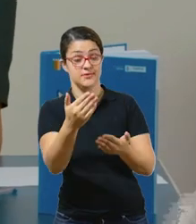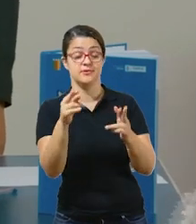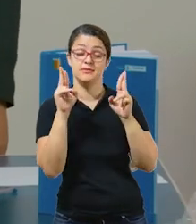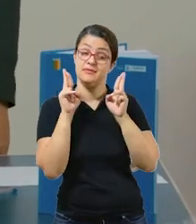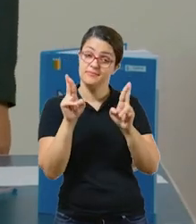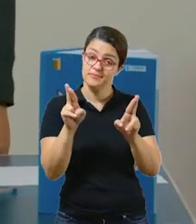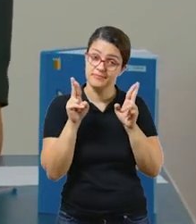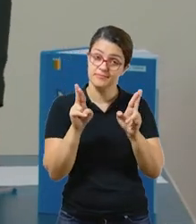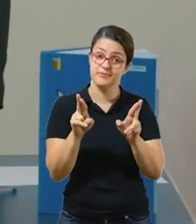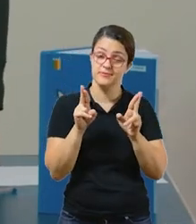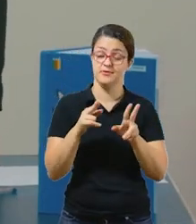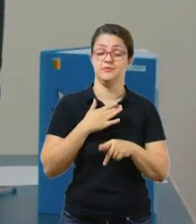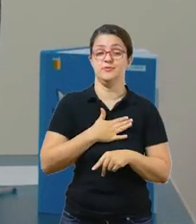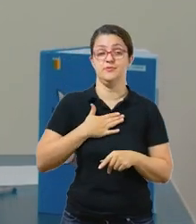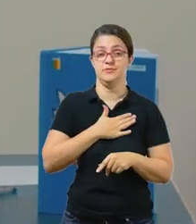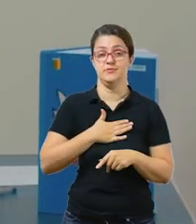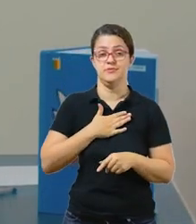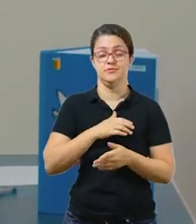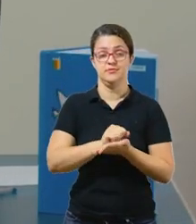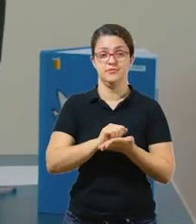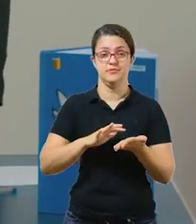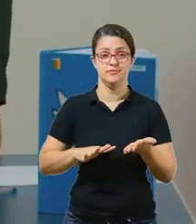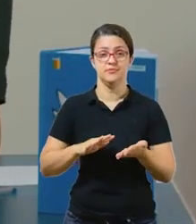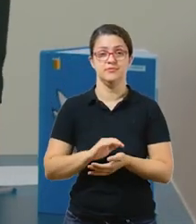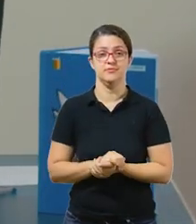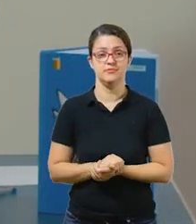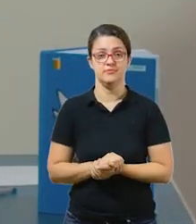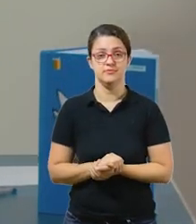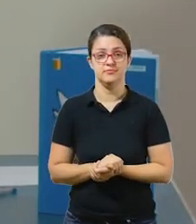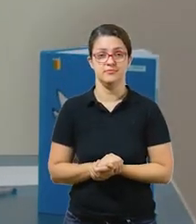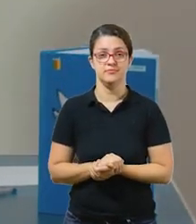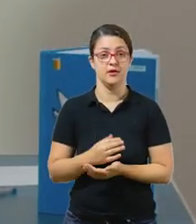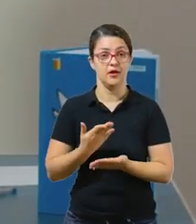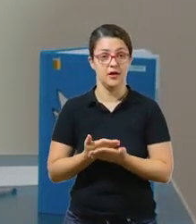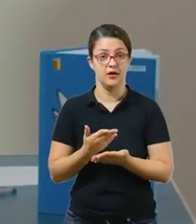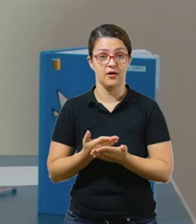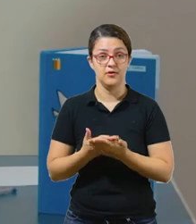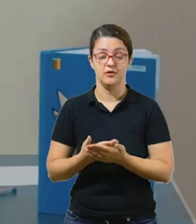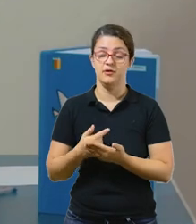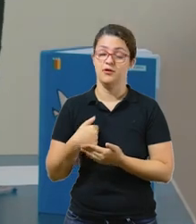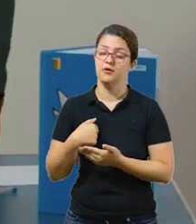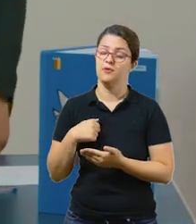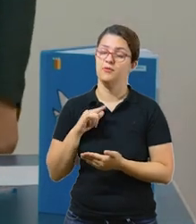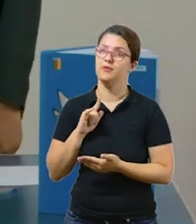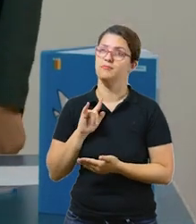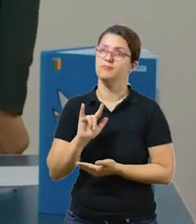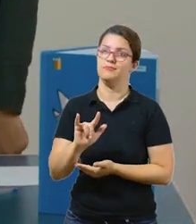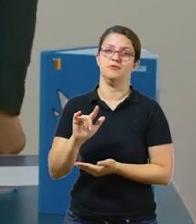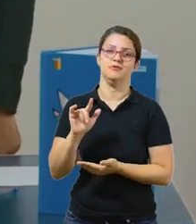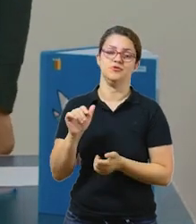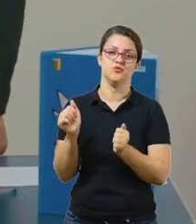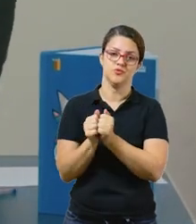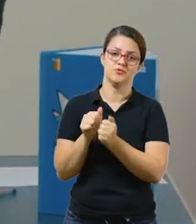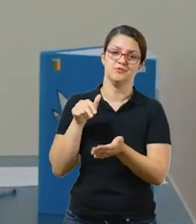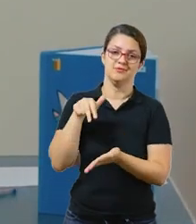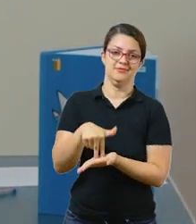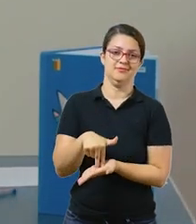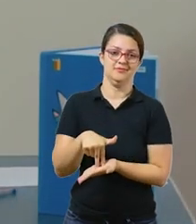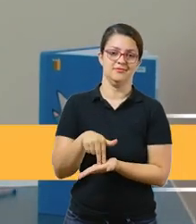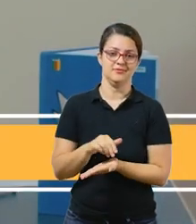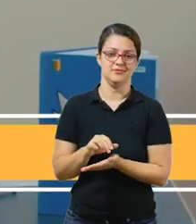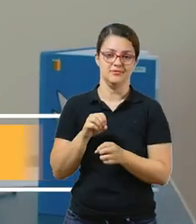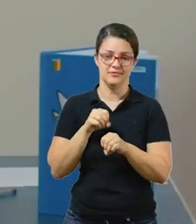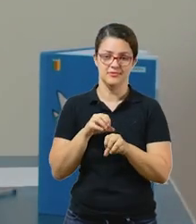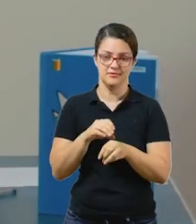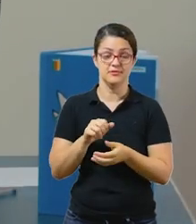Espero que vocês tenham gostado das atividades, gostado dessa aula. Eu amei estar aqui com vocês, certo? As atividades,